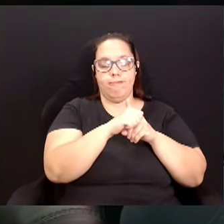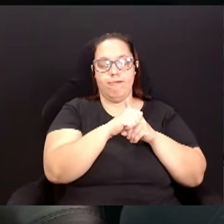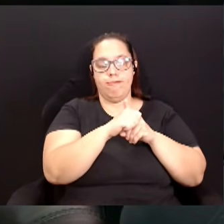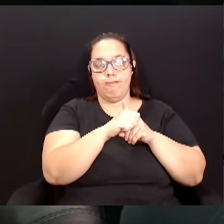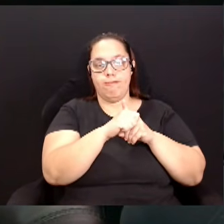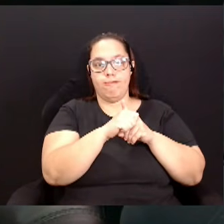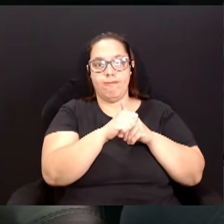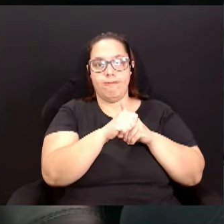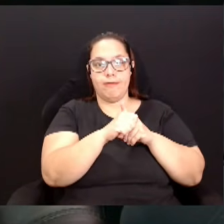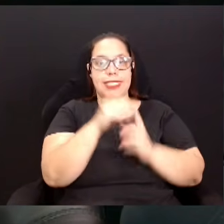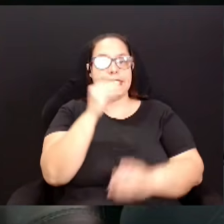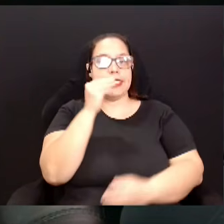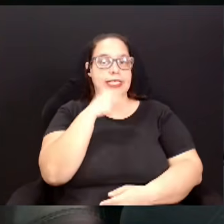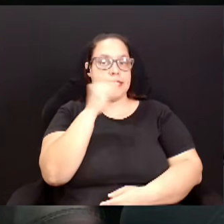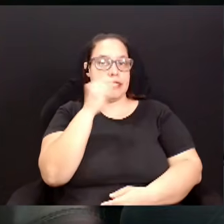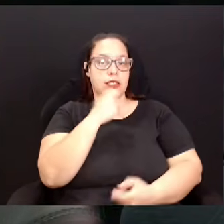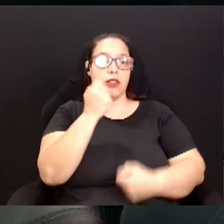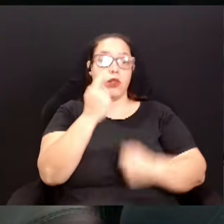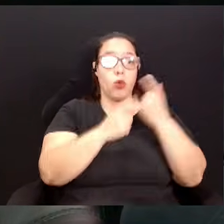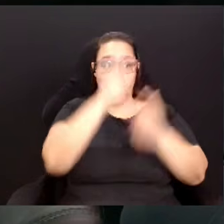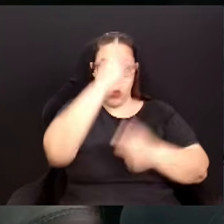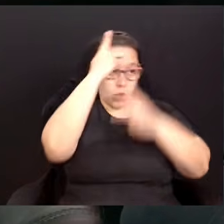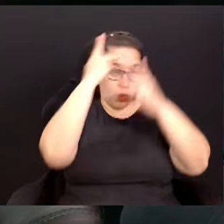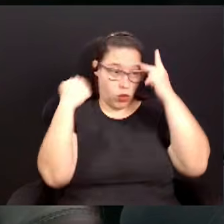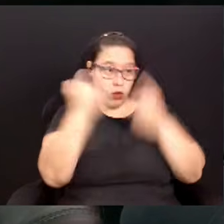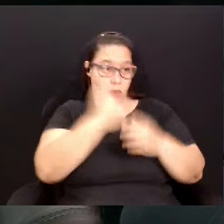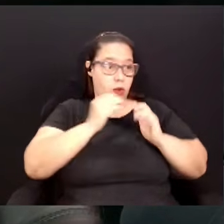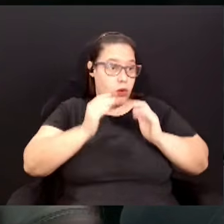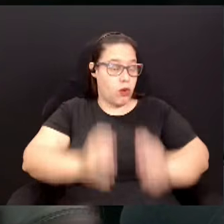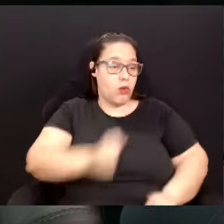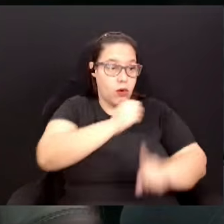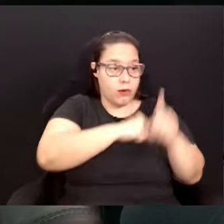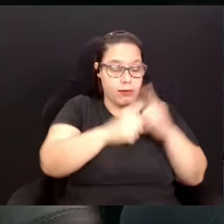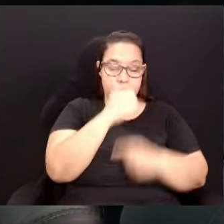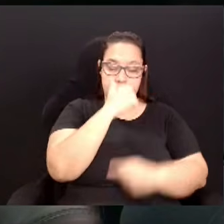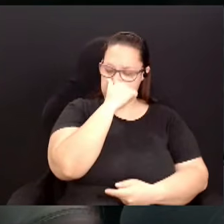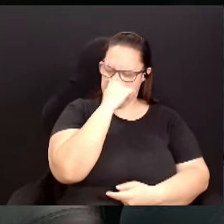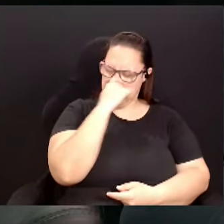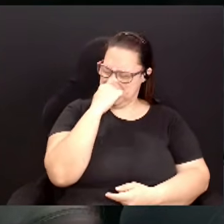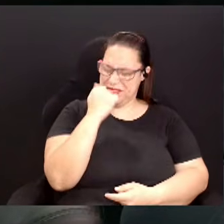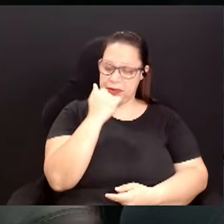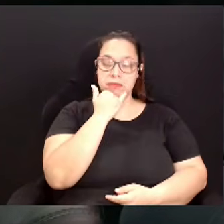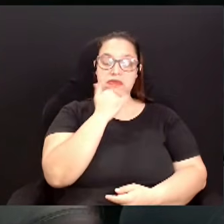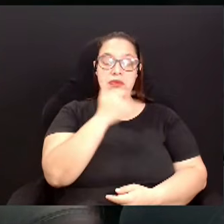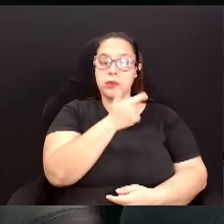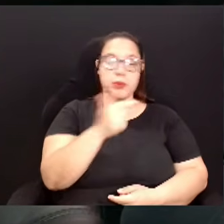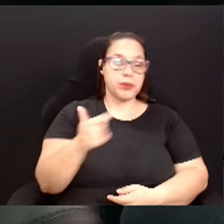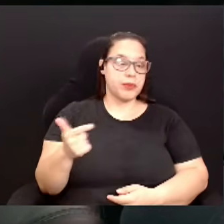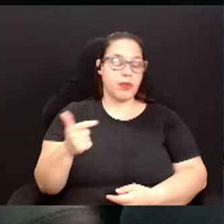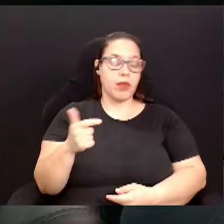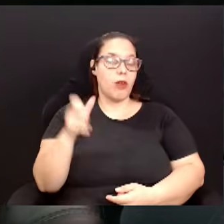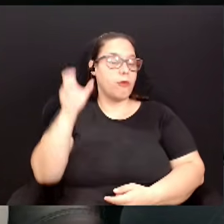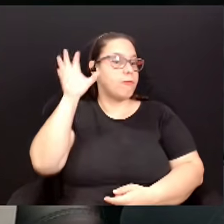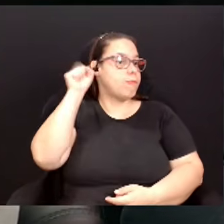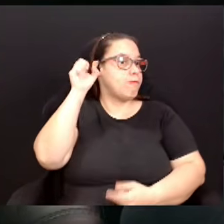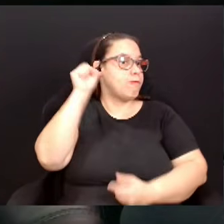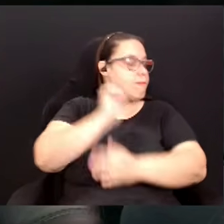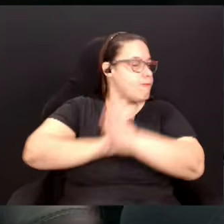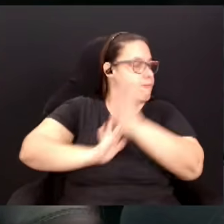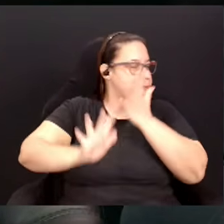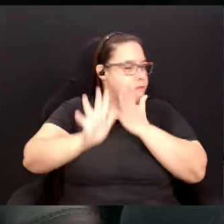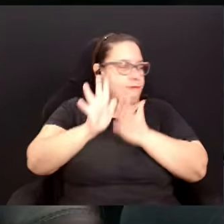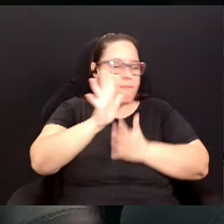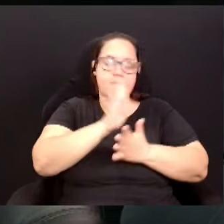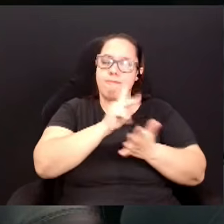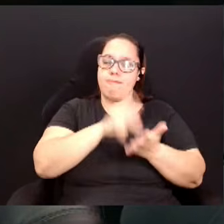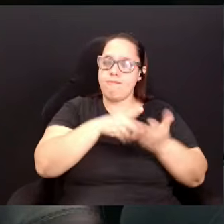com algumas pessoas. Então, nosso comportamento social, hoje, a gente não tem uma escuta que realmente oferece para o